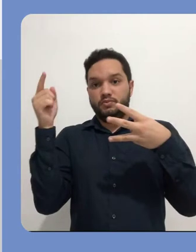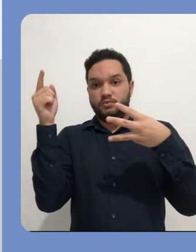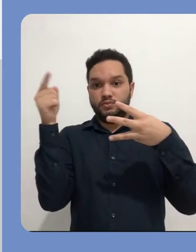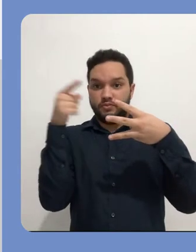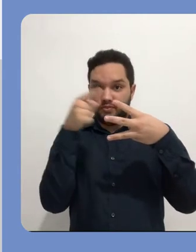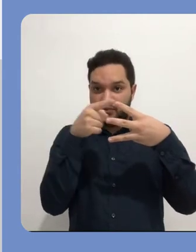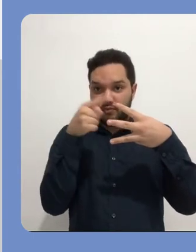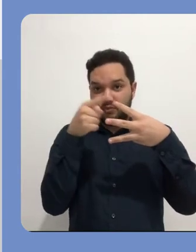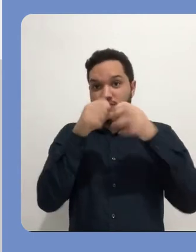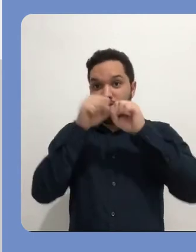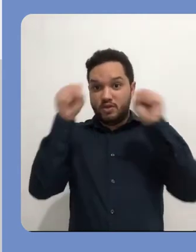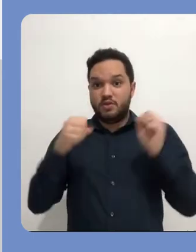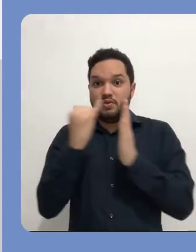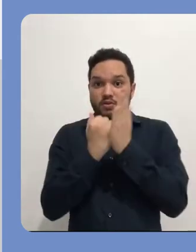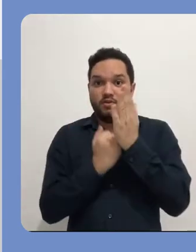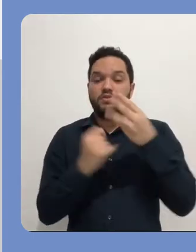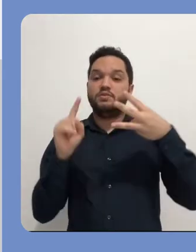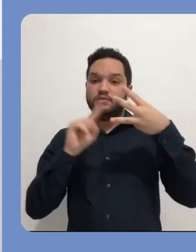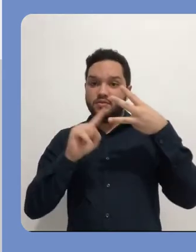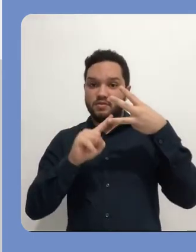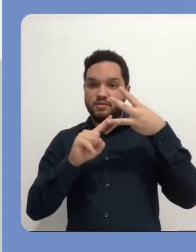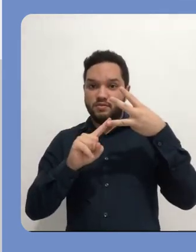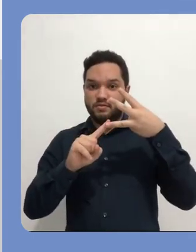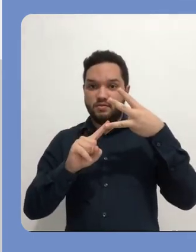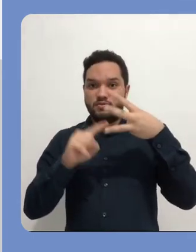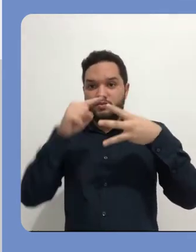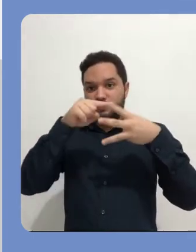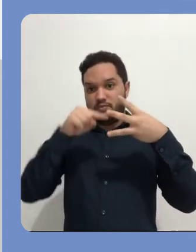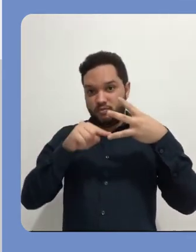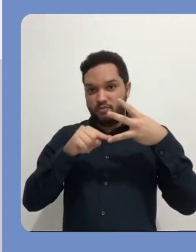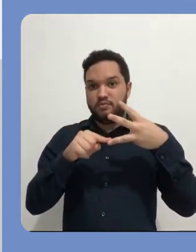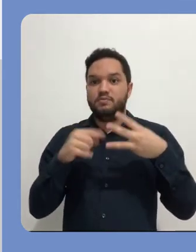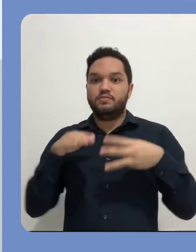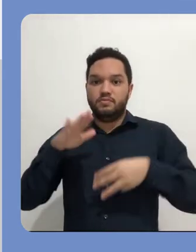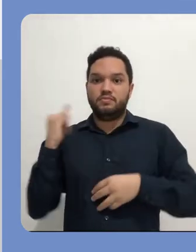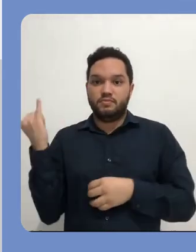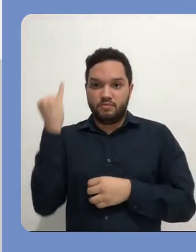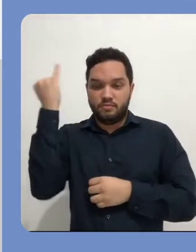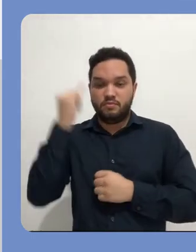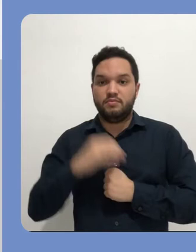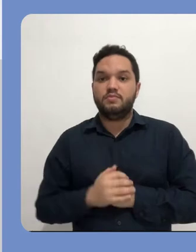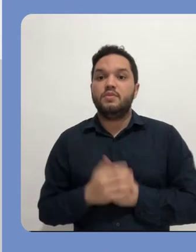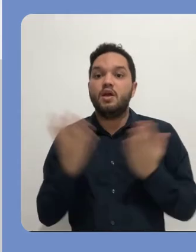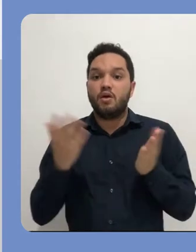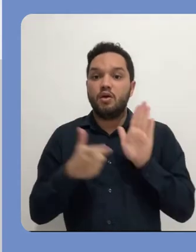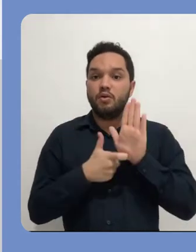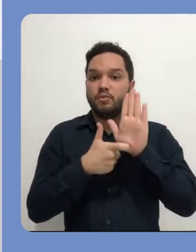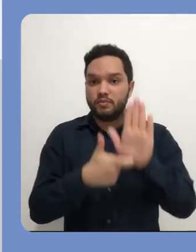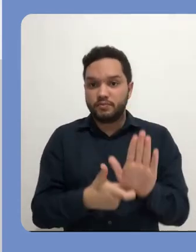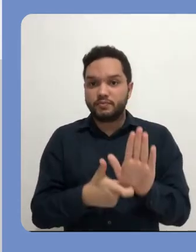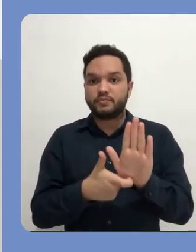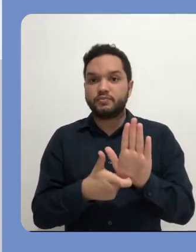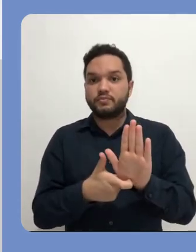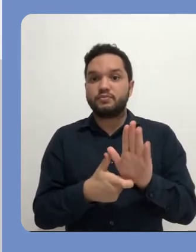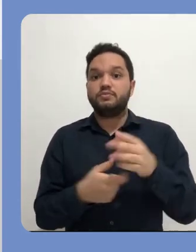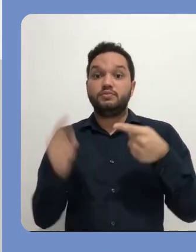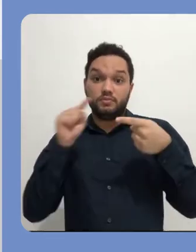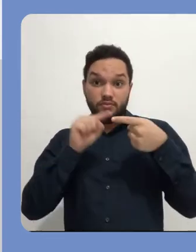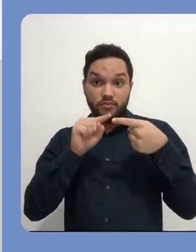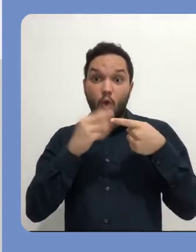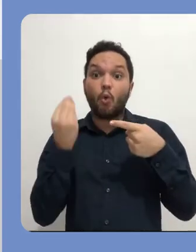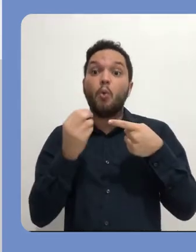As duas principais, portanto, são provenientes do sistema de inscrição e importação por TXT. Vamos iniciar